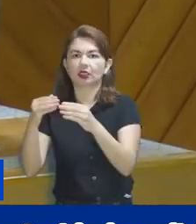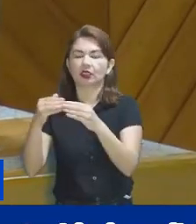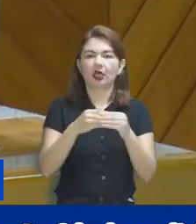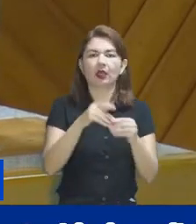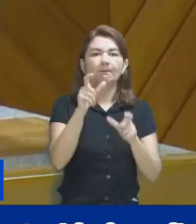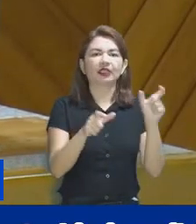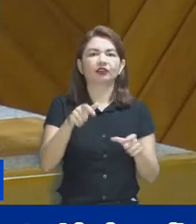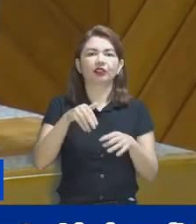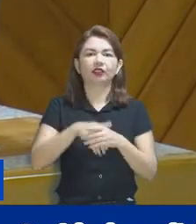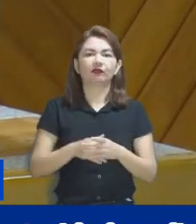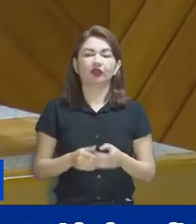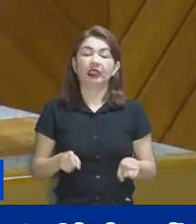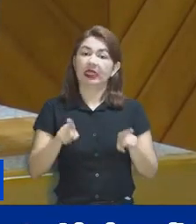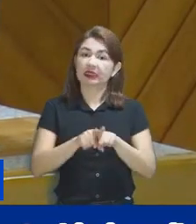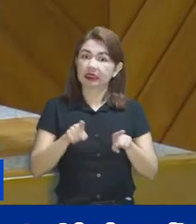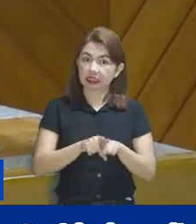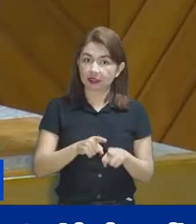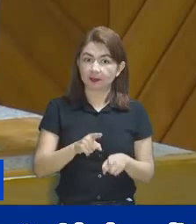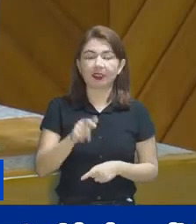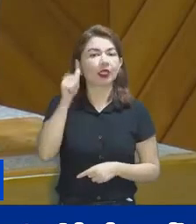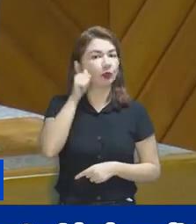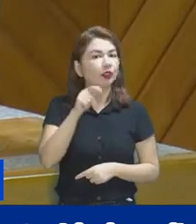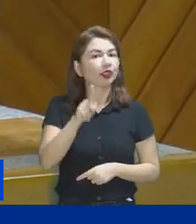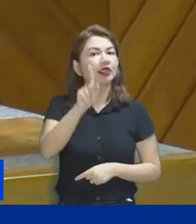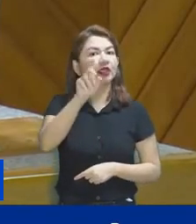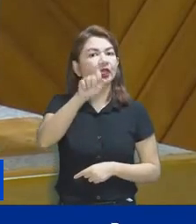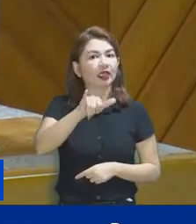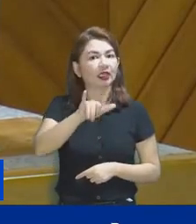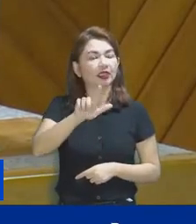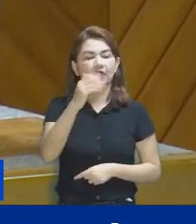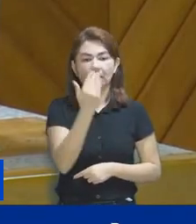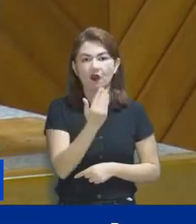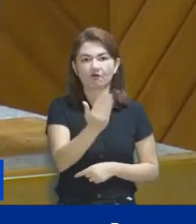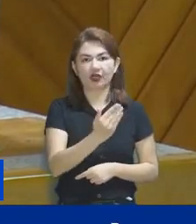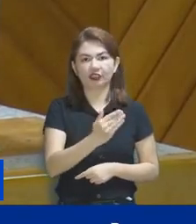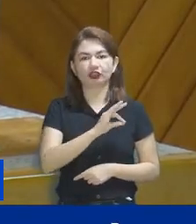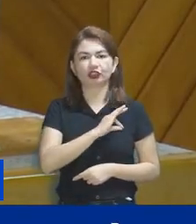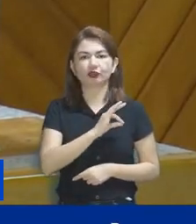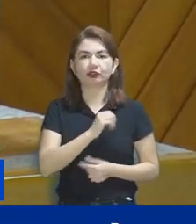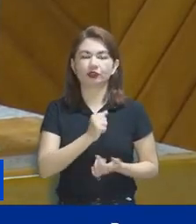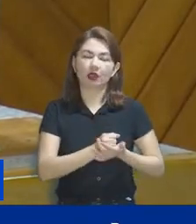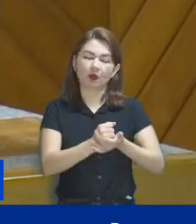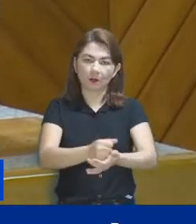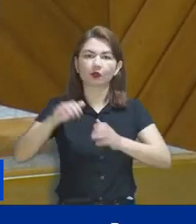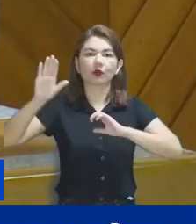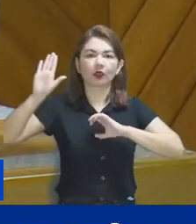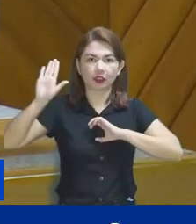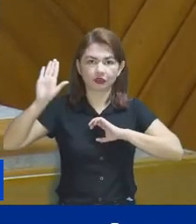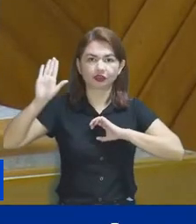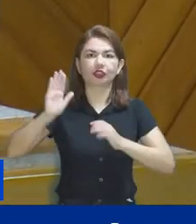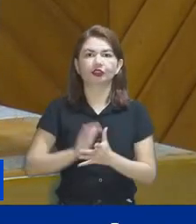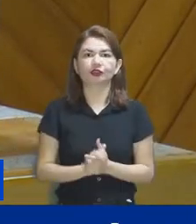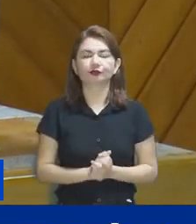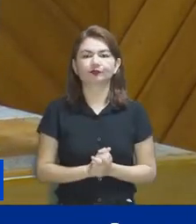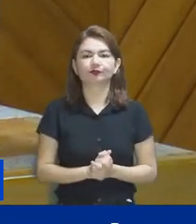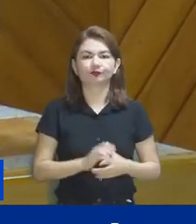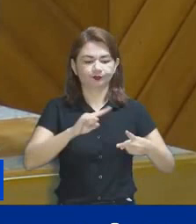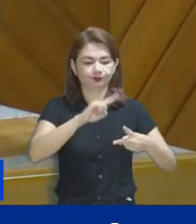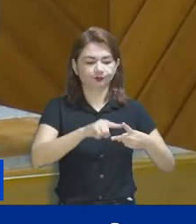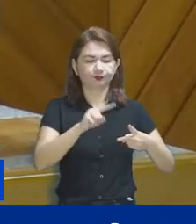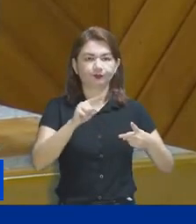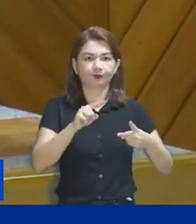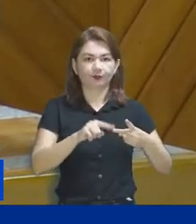de Oliveira declarou, perante a autoridade policial, que também estava dando apoio ao candidato, que Maria Ramos